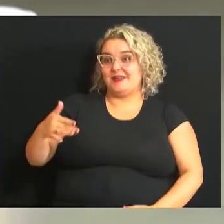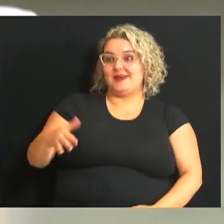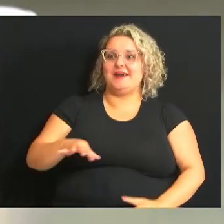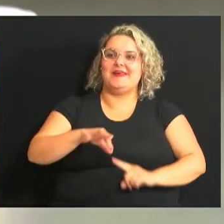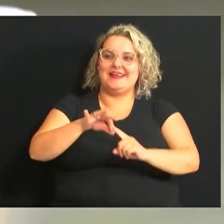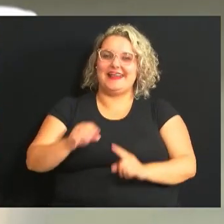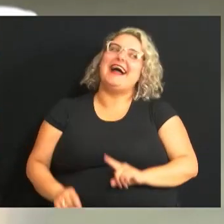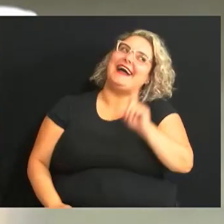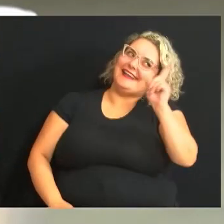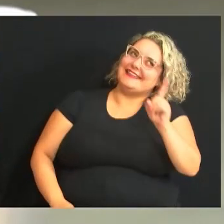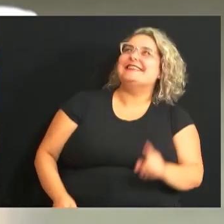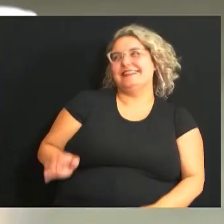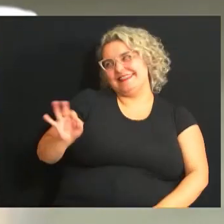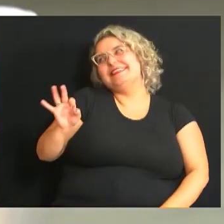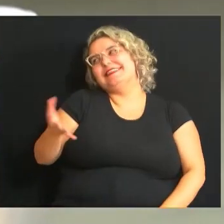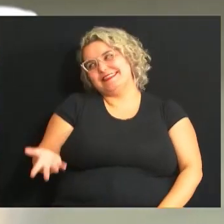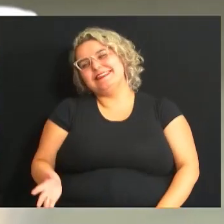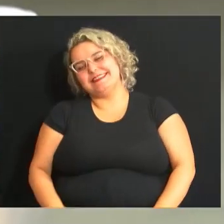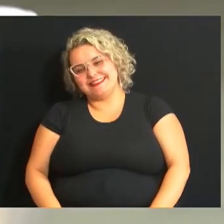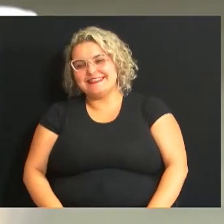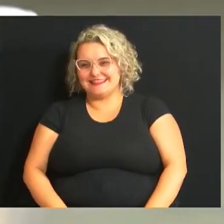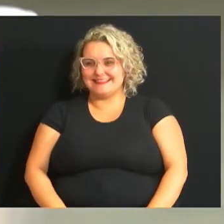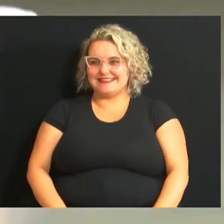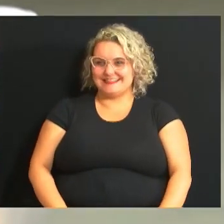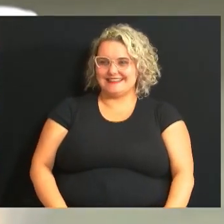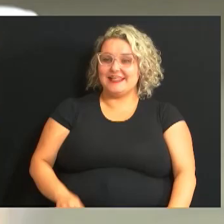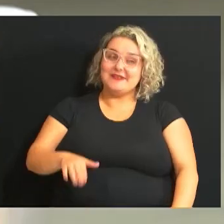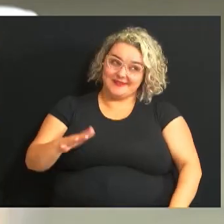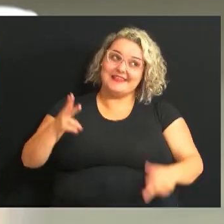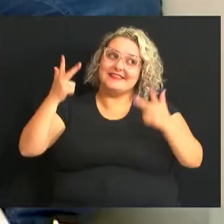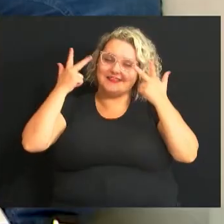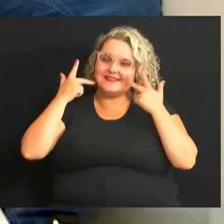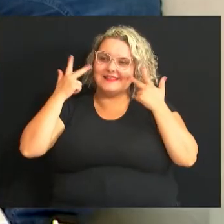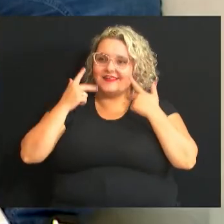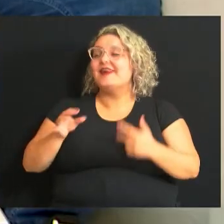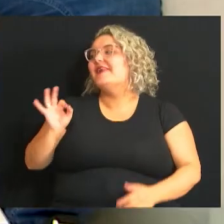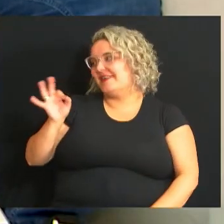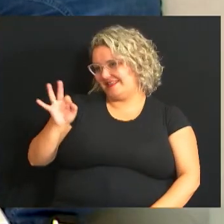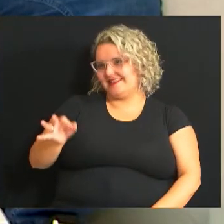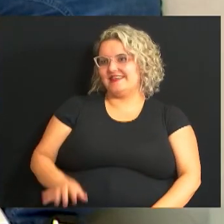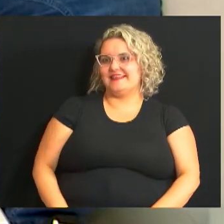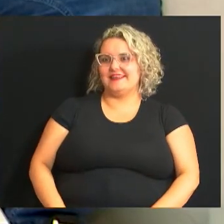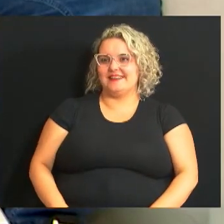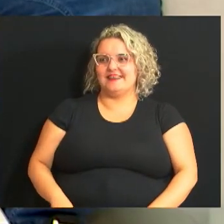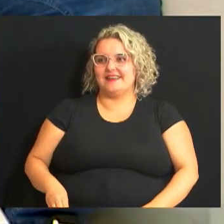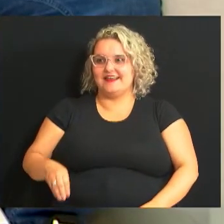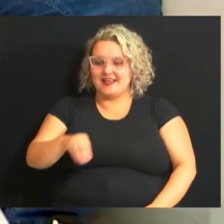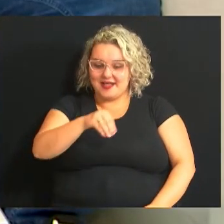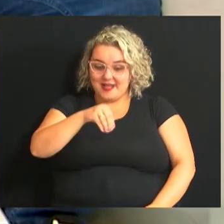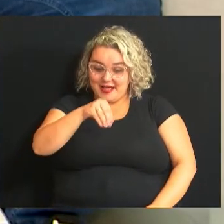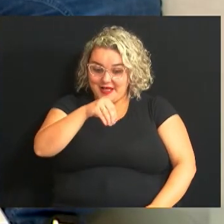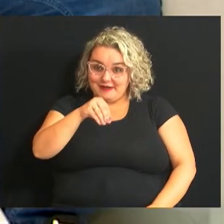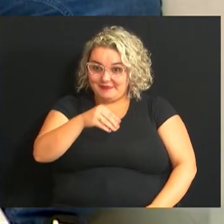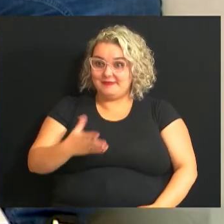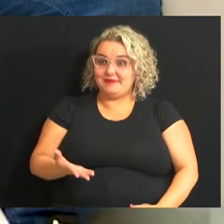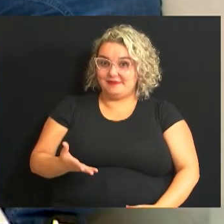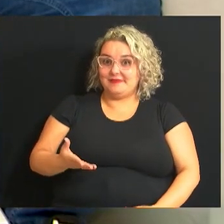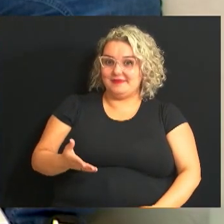certeza. Mais natural, né? Nossa, com certeza. A farinha faz muita falta.